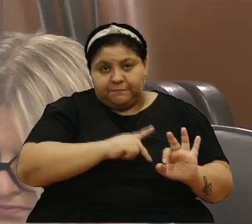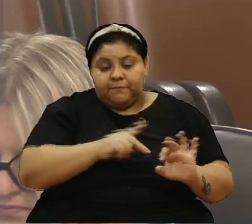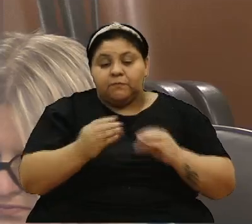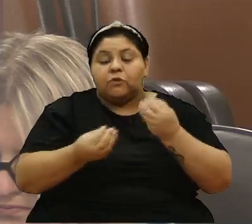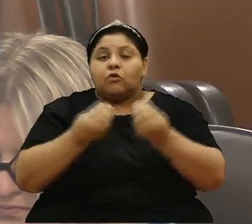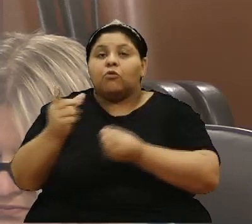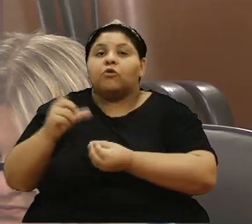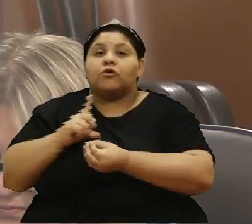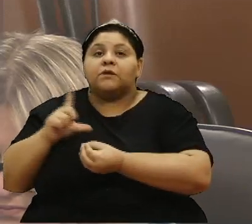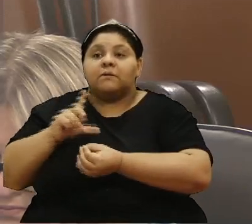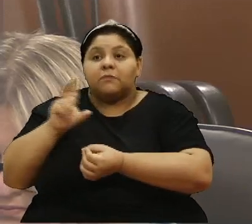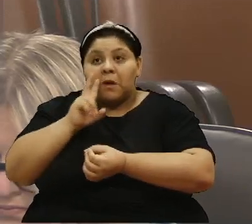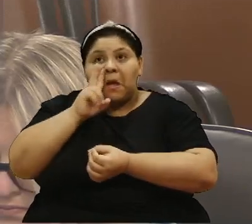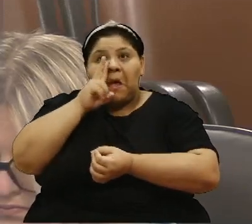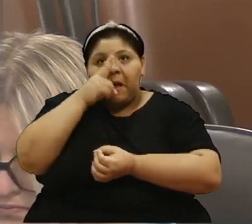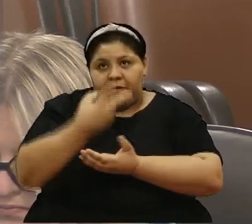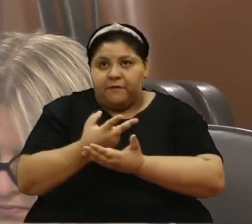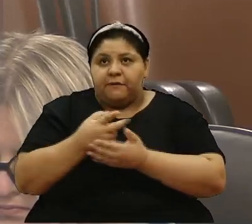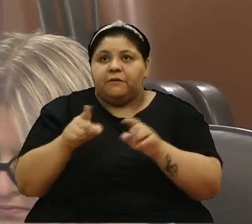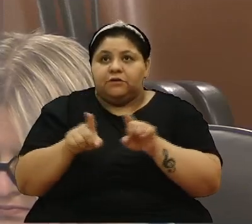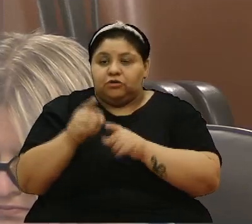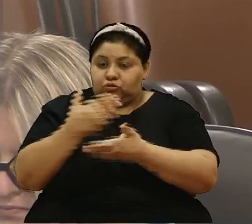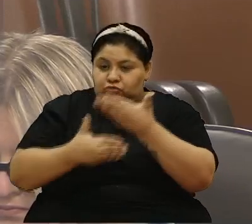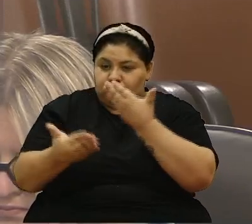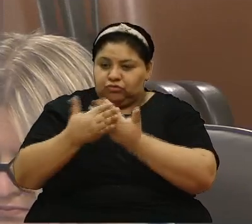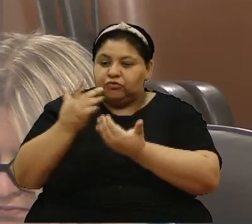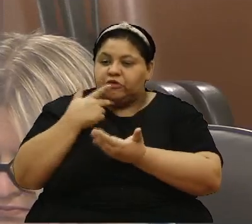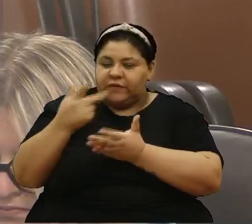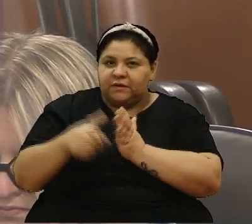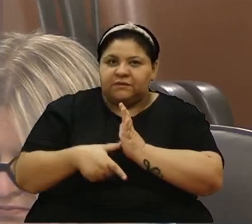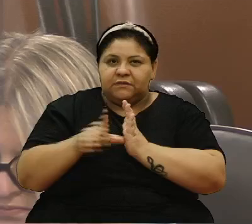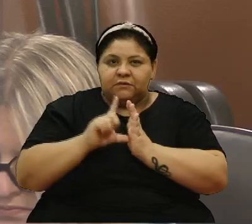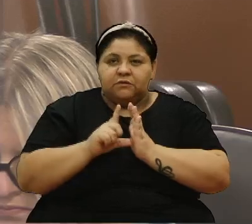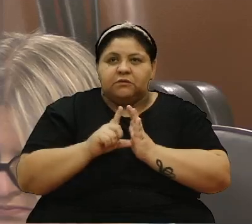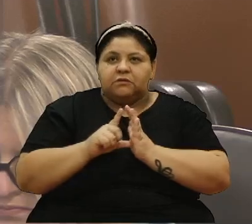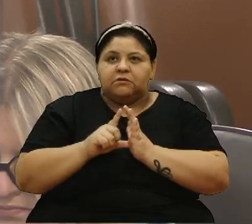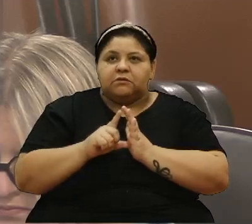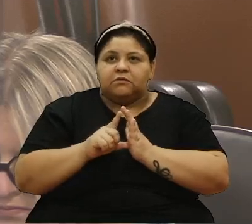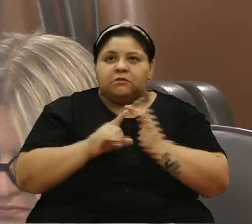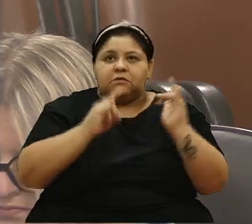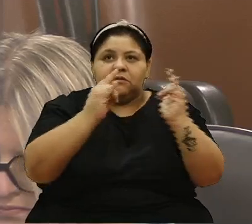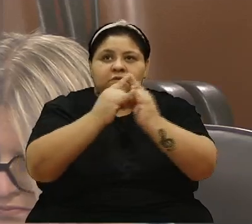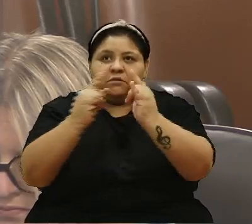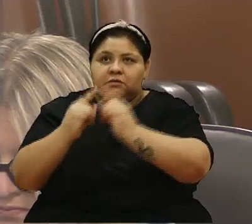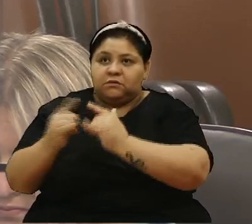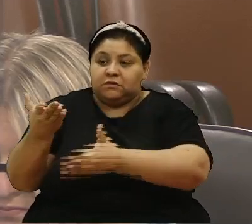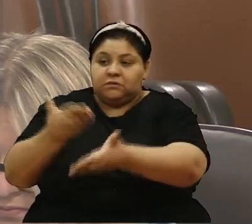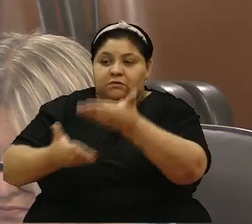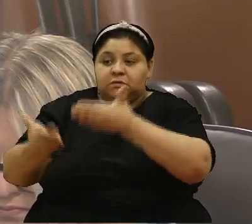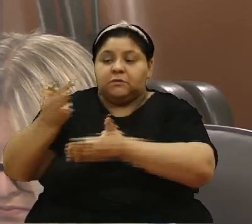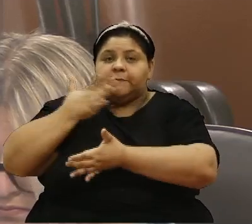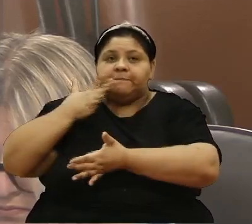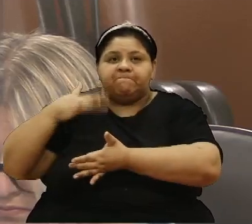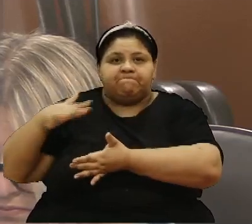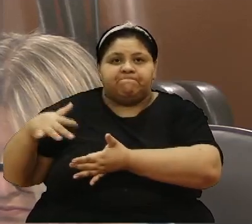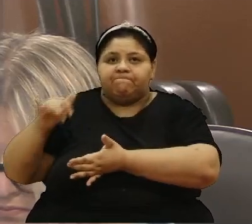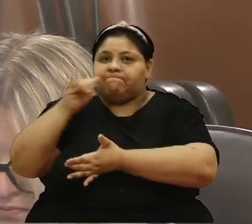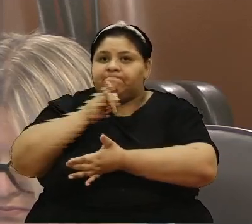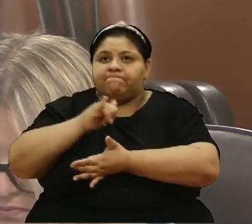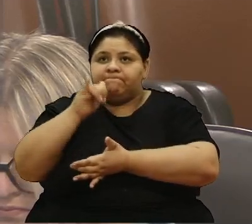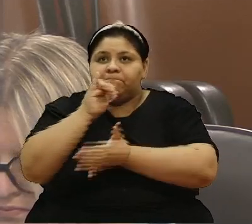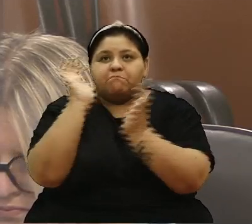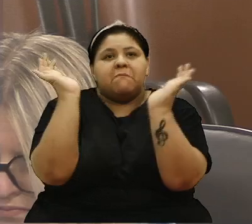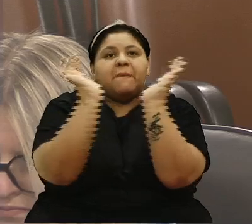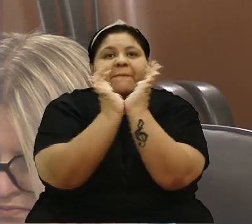nós temos que fortalecer, além da questão, tudo que eu abordei anteriormente, são as instituições que atendem essas crianças. Por exemplo, uma